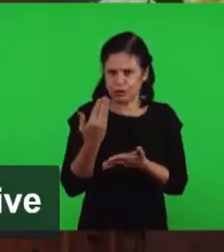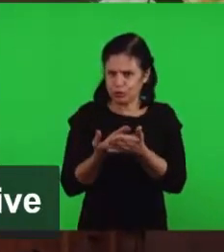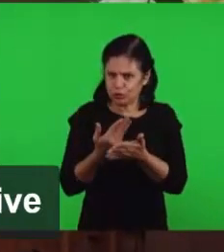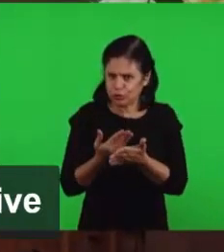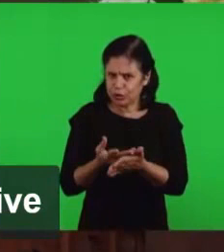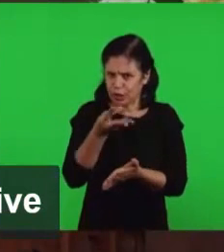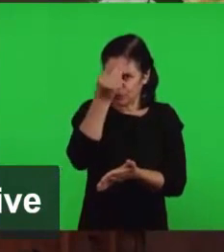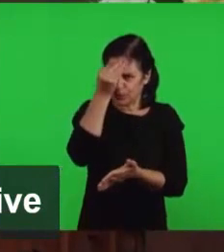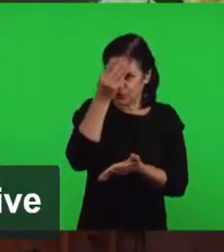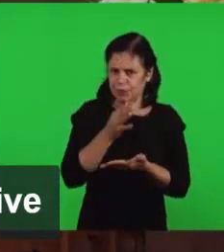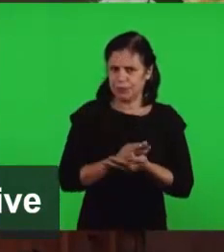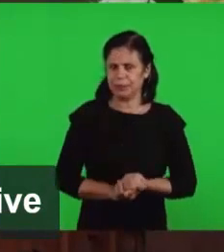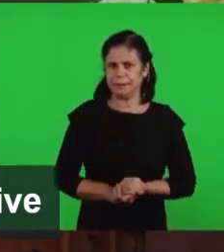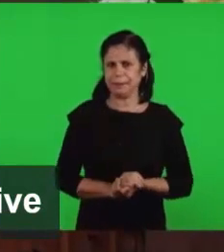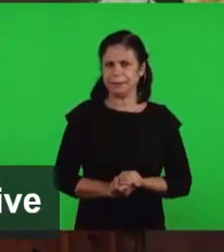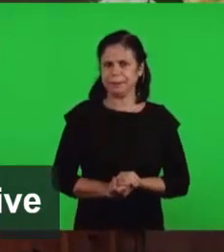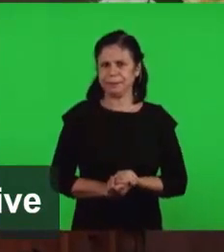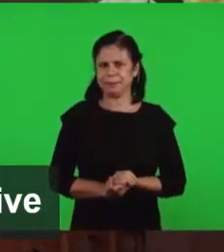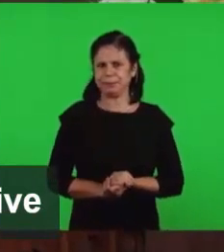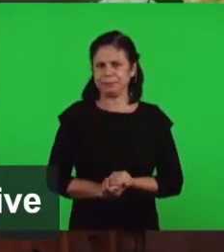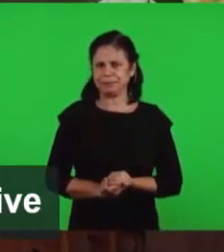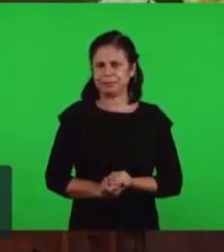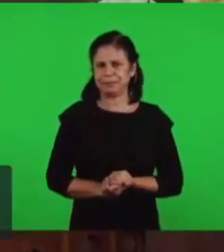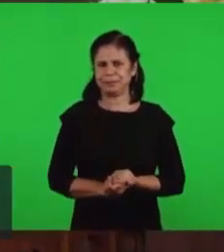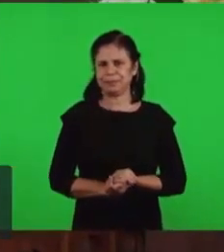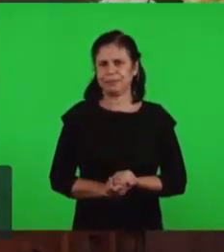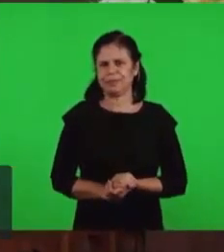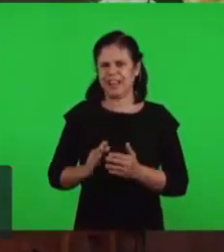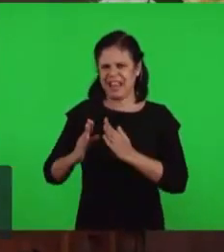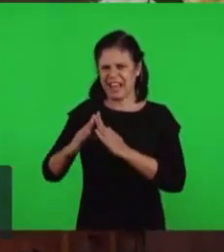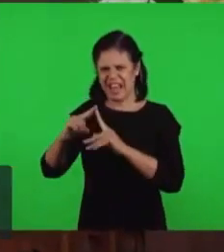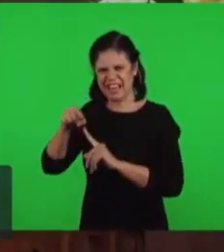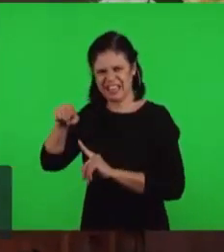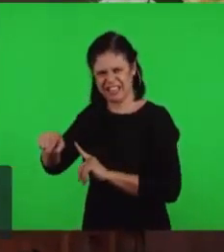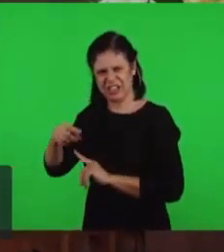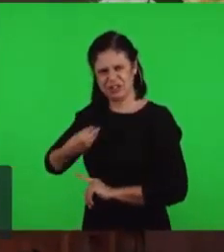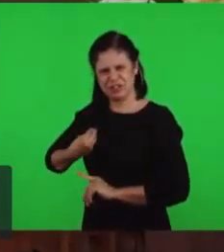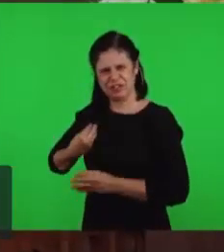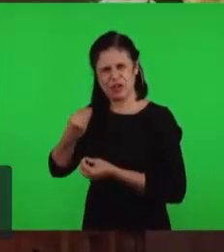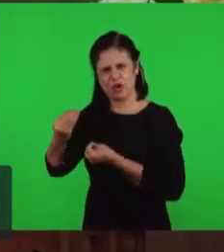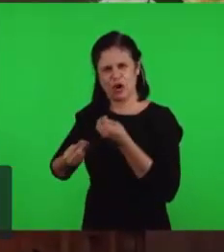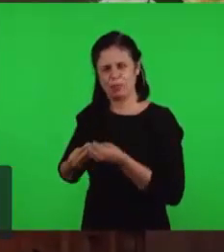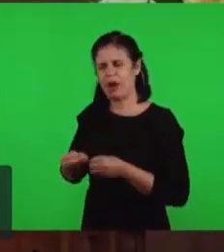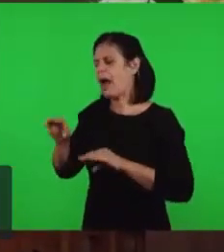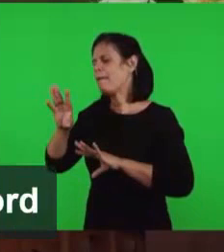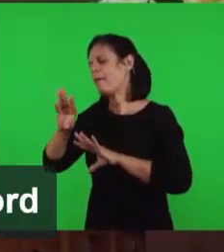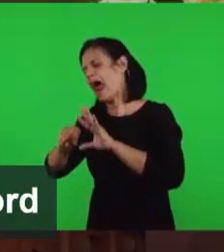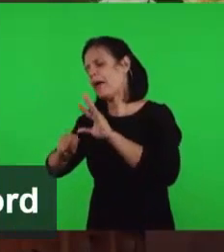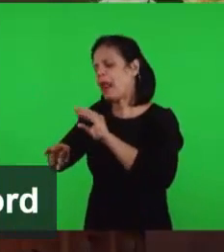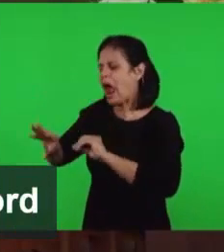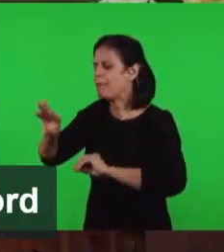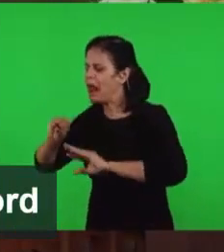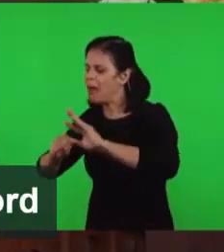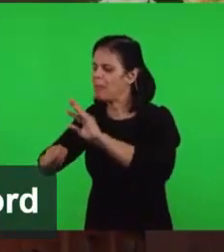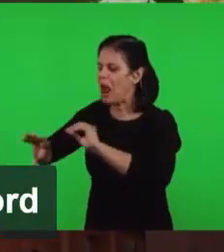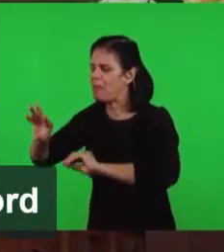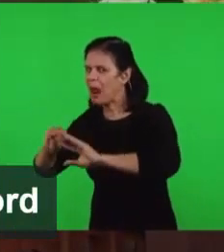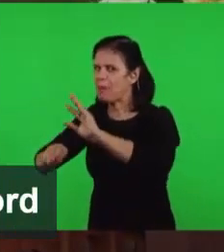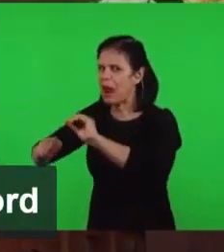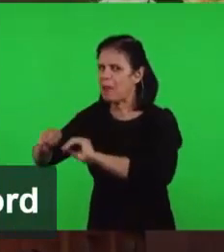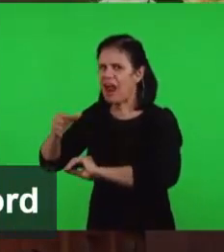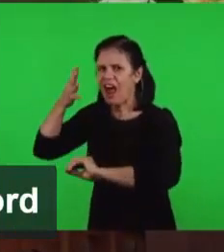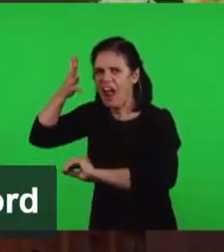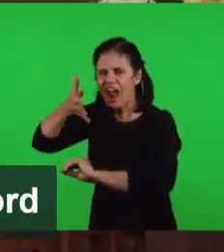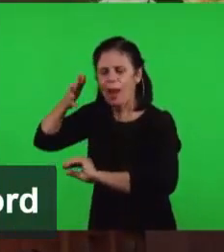e desta forma a igreja não vai viver de discursos a igreja vai viver de uma doutrina que ela vai ver na prática